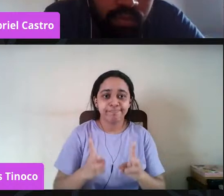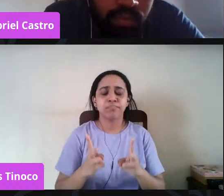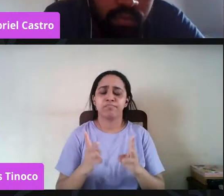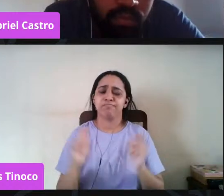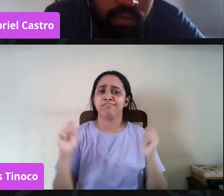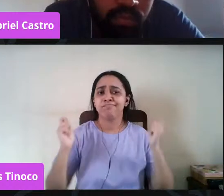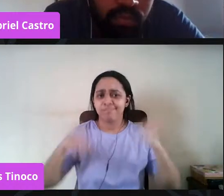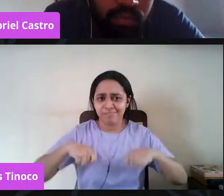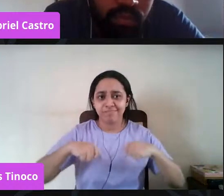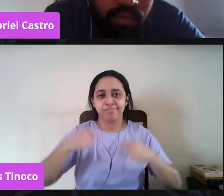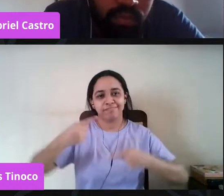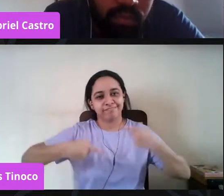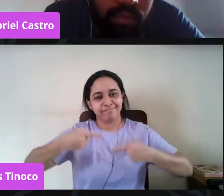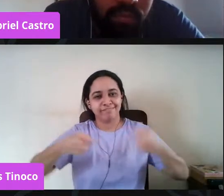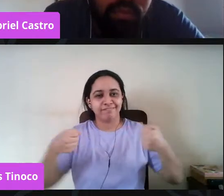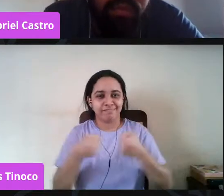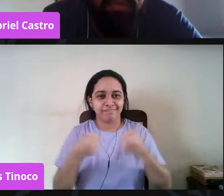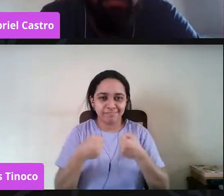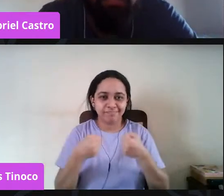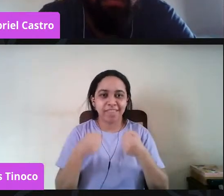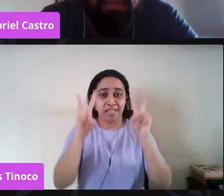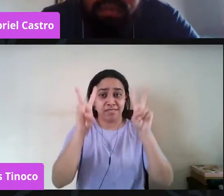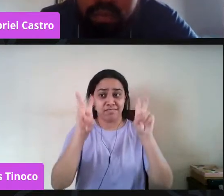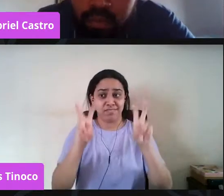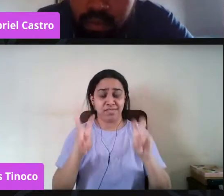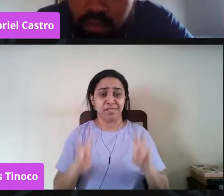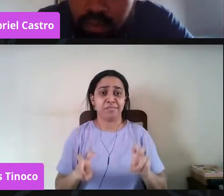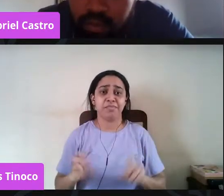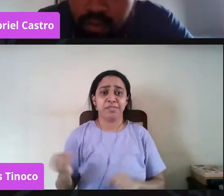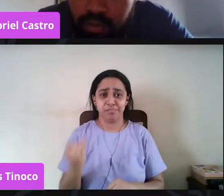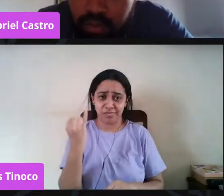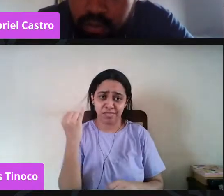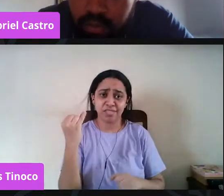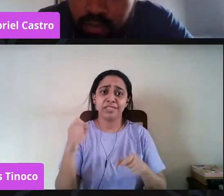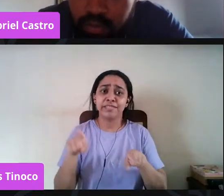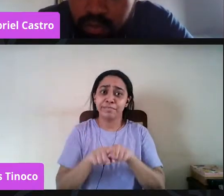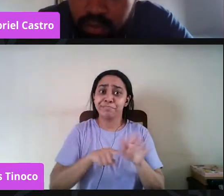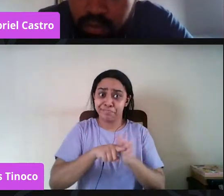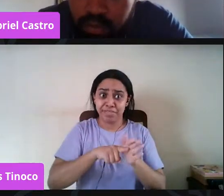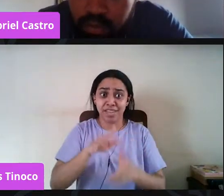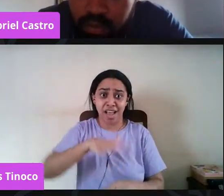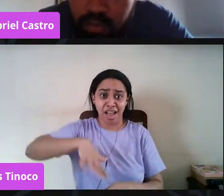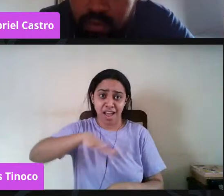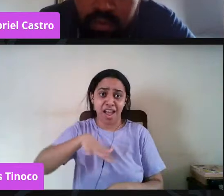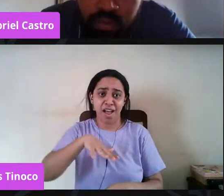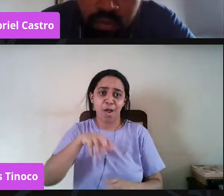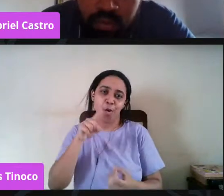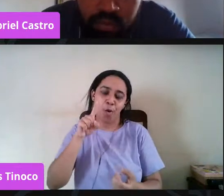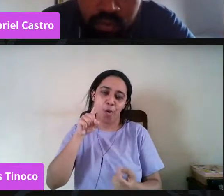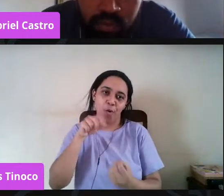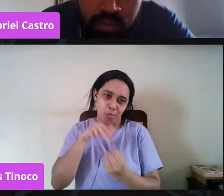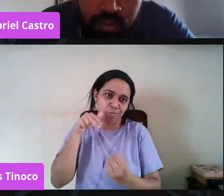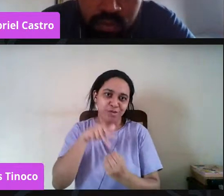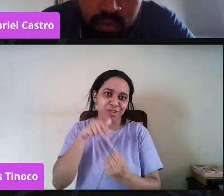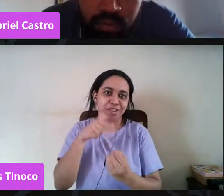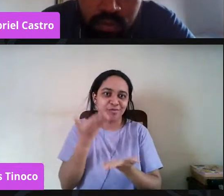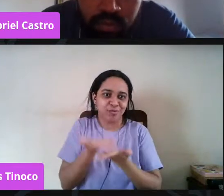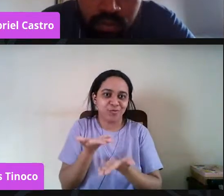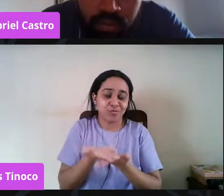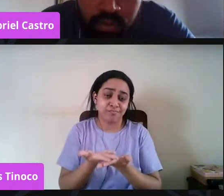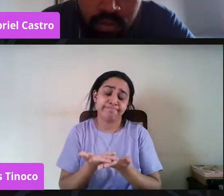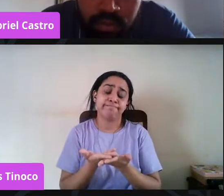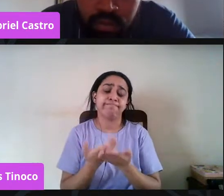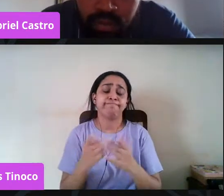esses assuntos tão relevantes, né, e pesquisas que são realizadas na nossa área de estudos. E também, eu acho que é